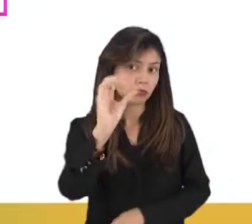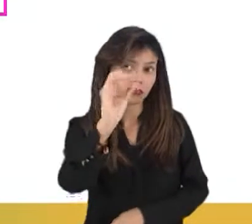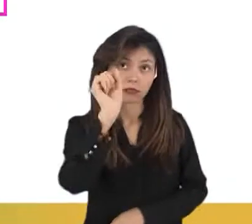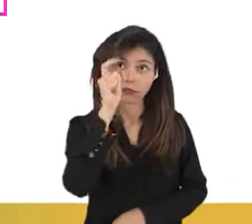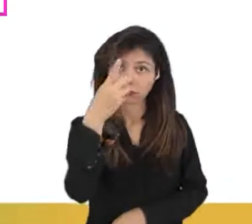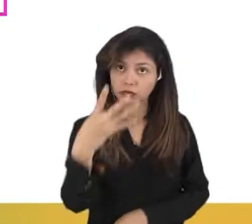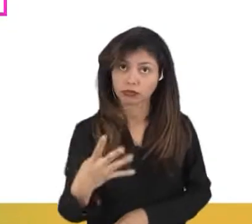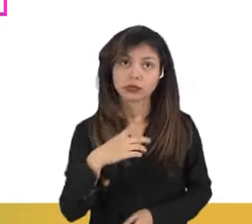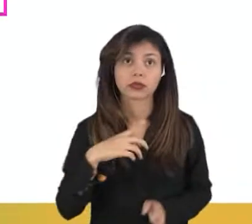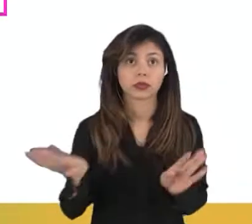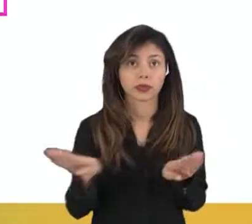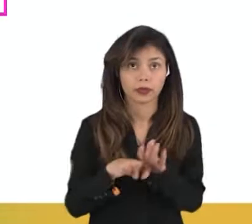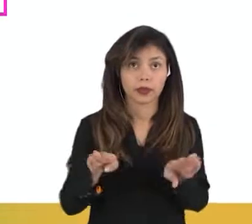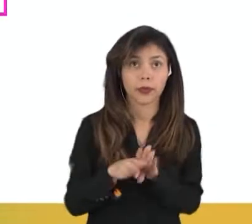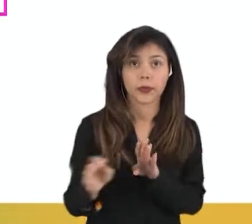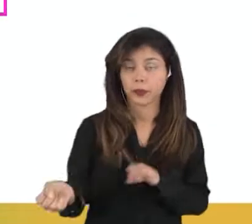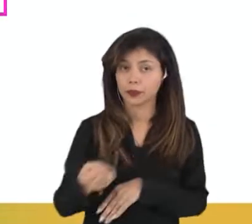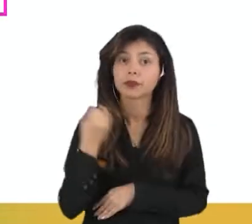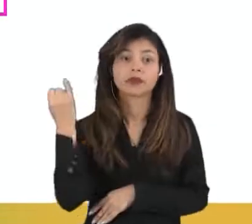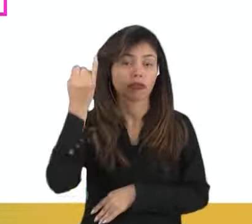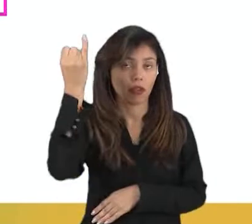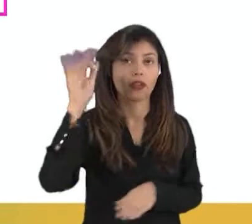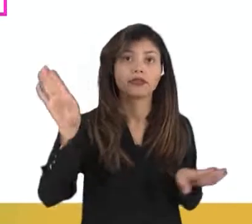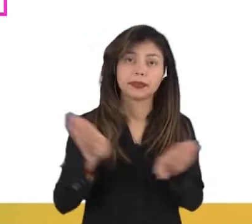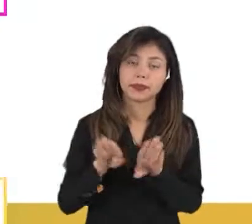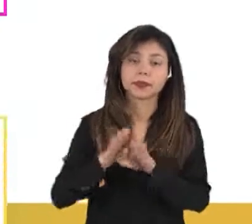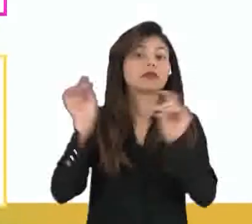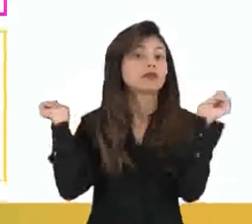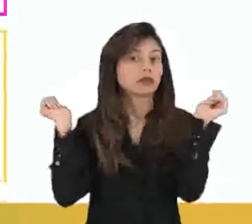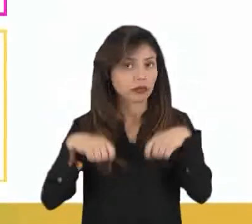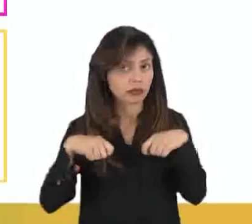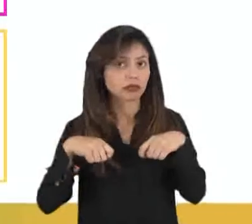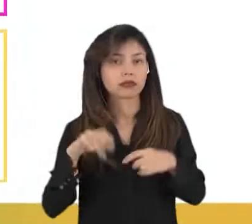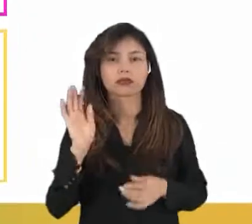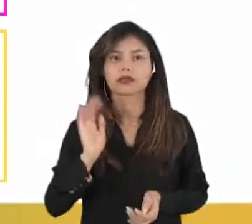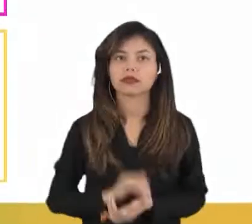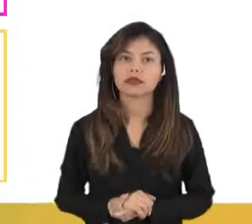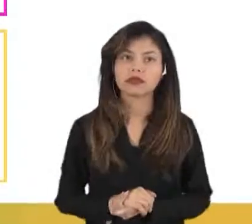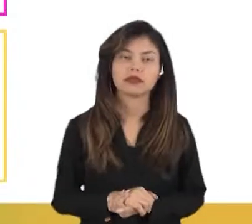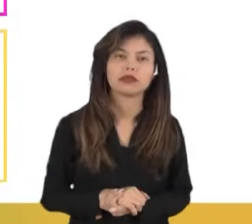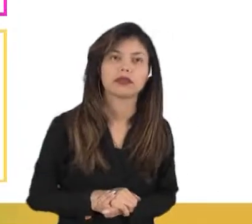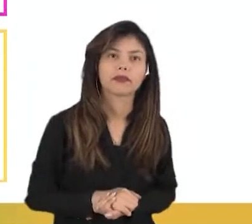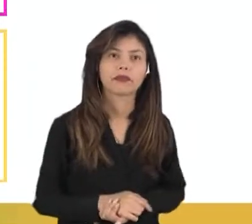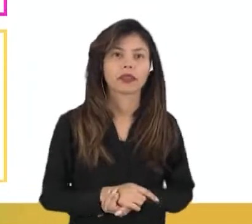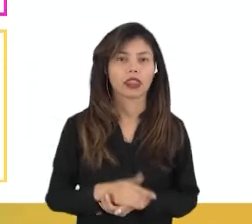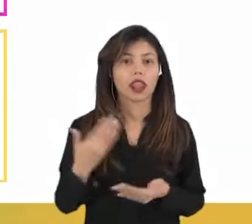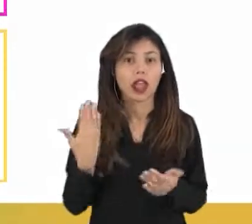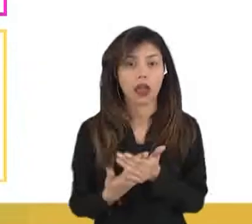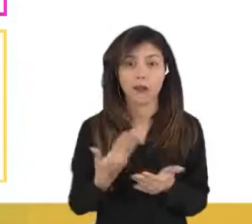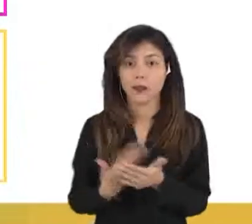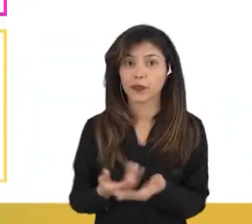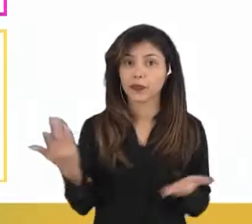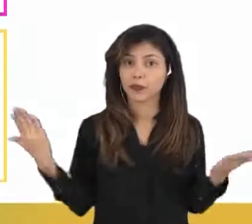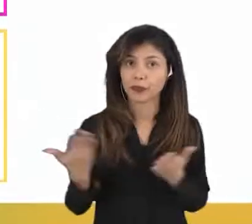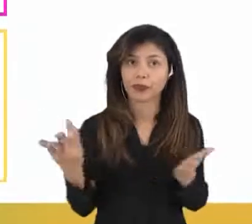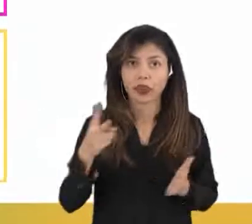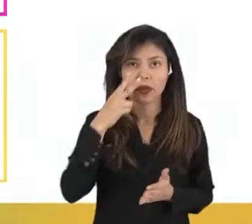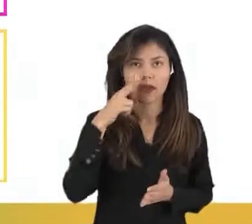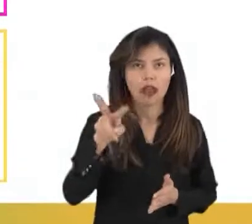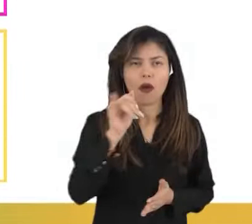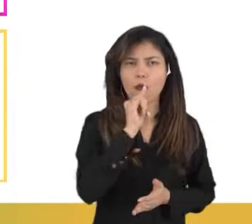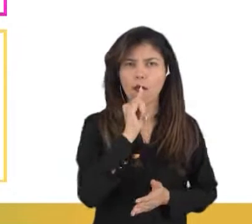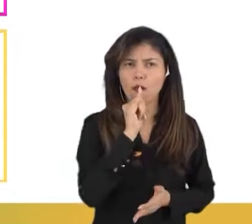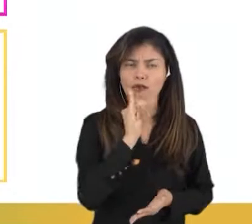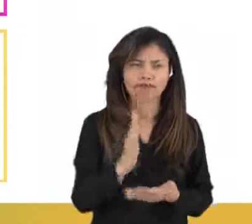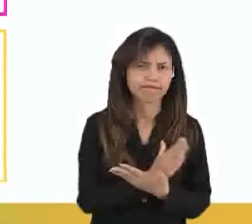né? Tanto dos casos favoráveis, como também dos casos possíveis. Então, nessa aula, nós vamos ver alguns exemplos